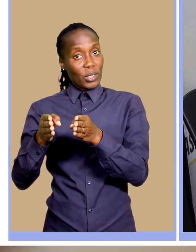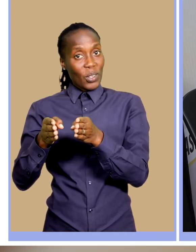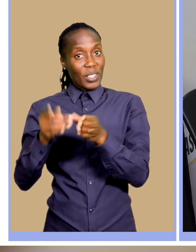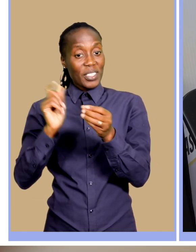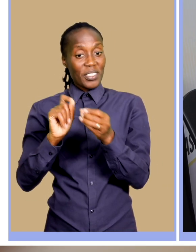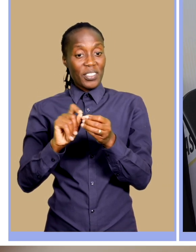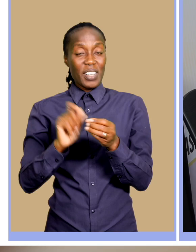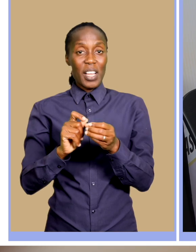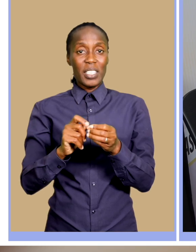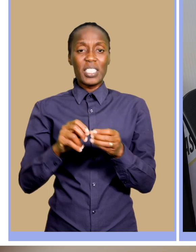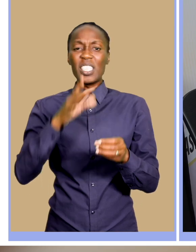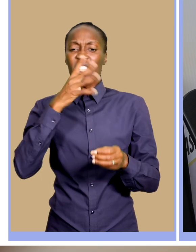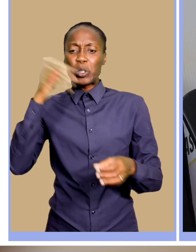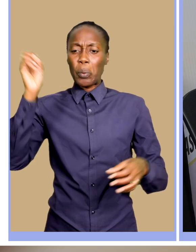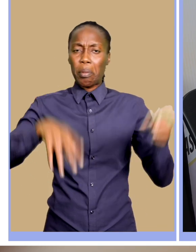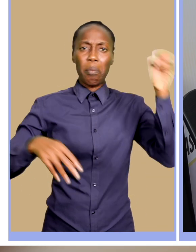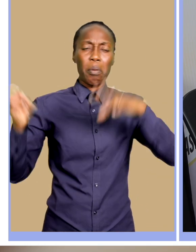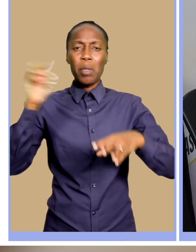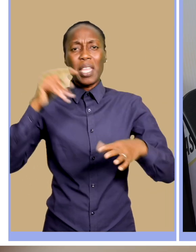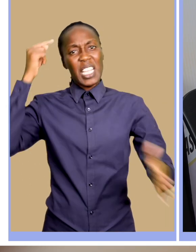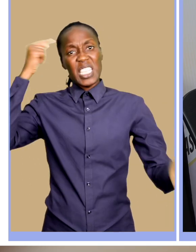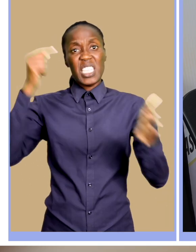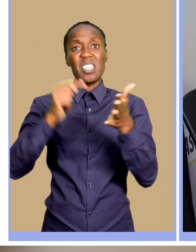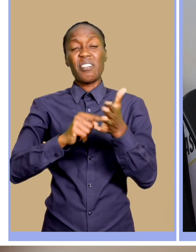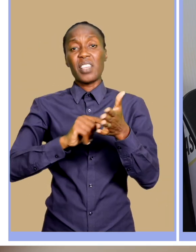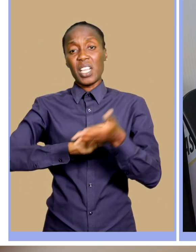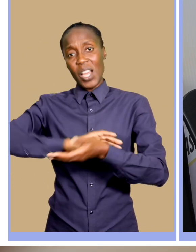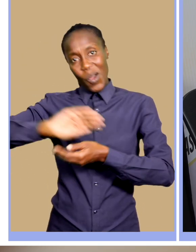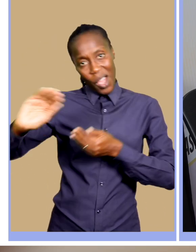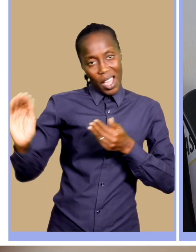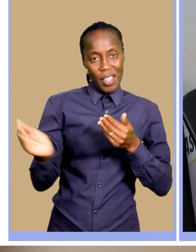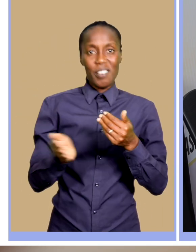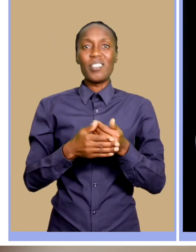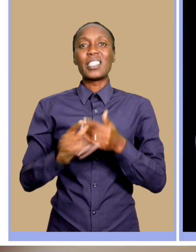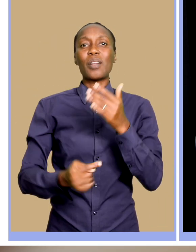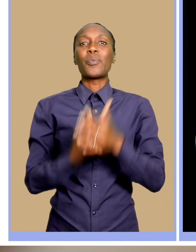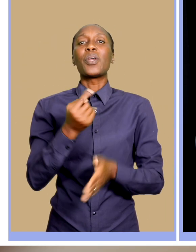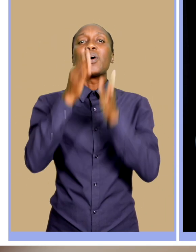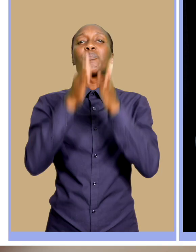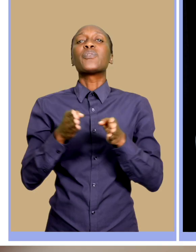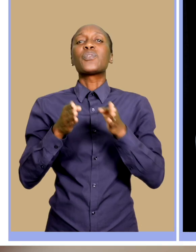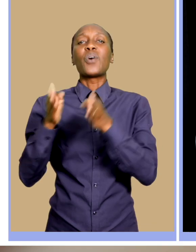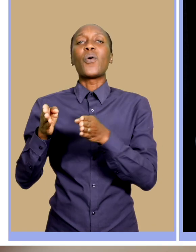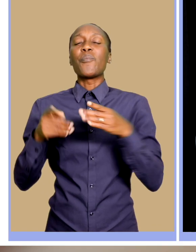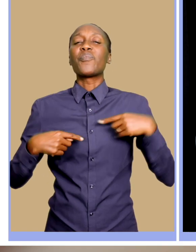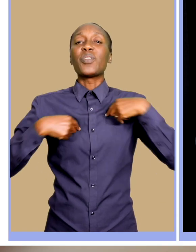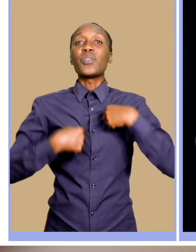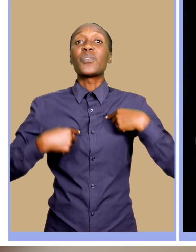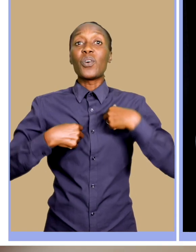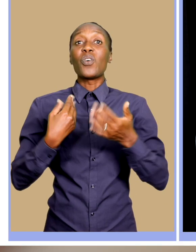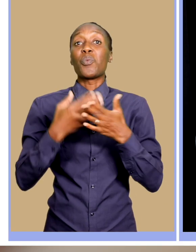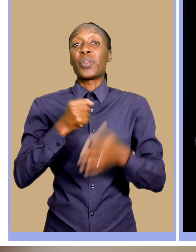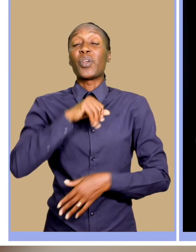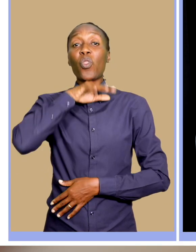volta para ela. Então a saúde também se encarrega muito a tratar dessas pessoas que estão a sofrer de